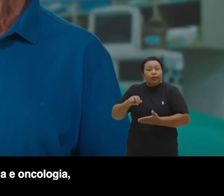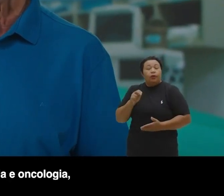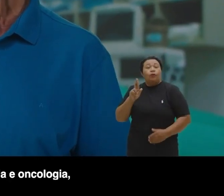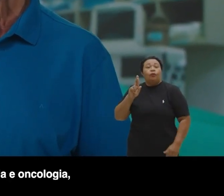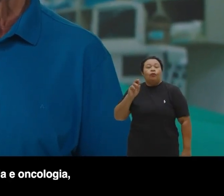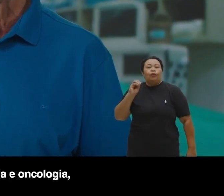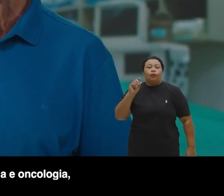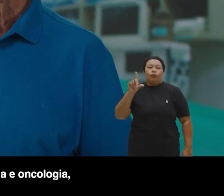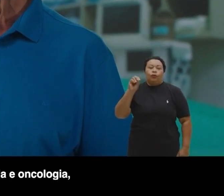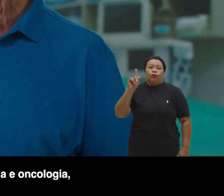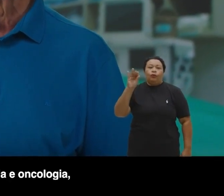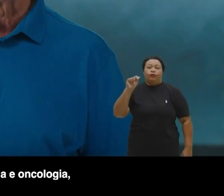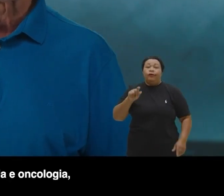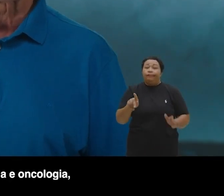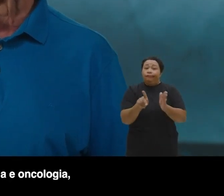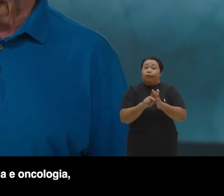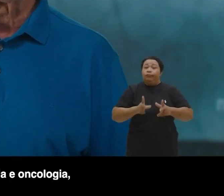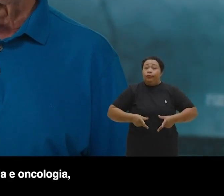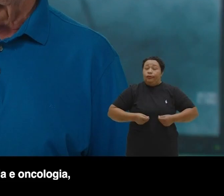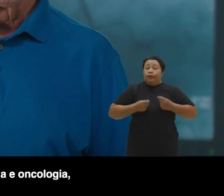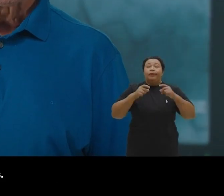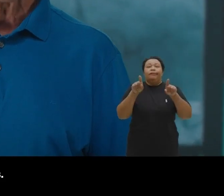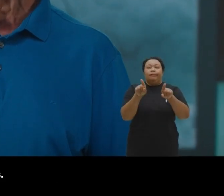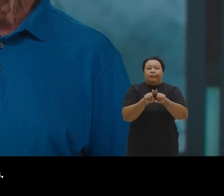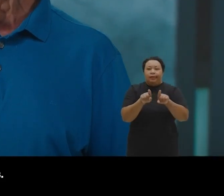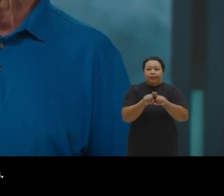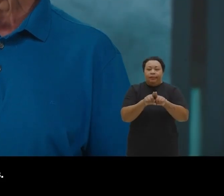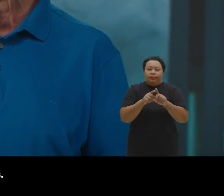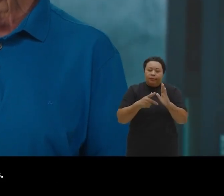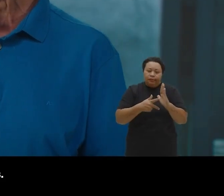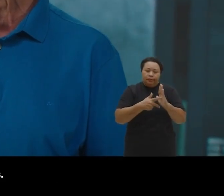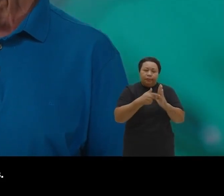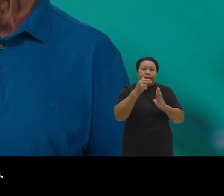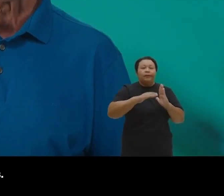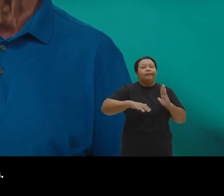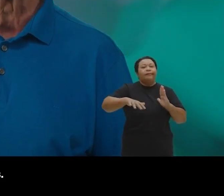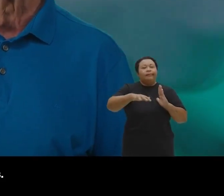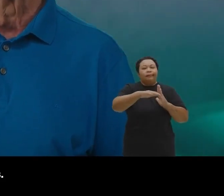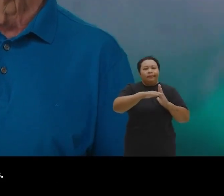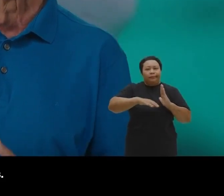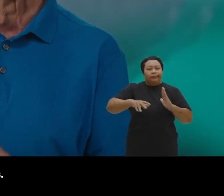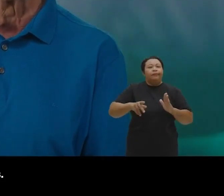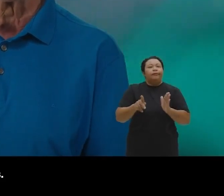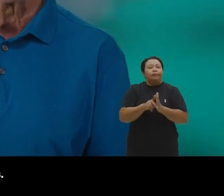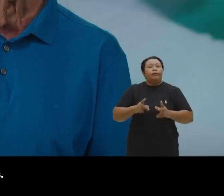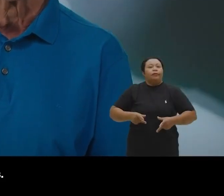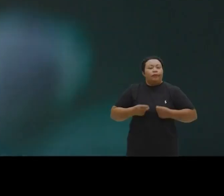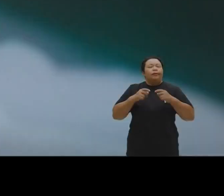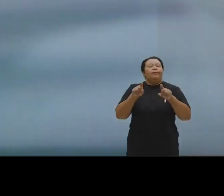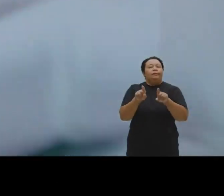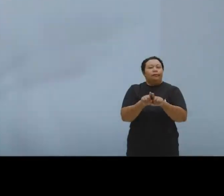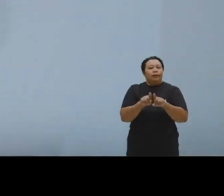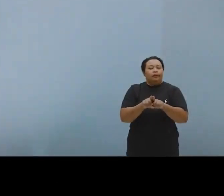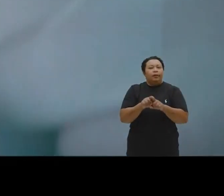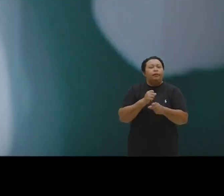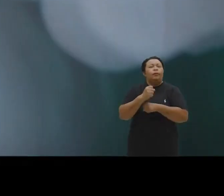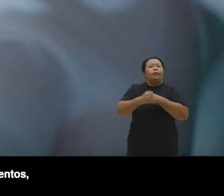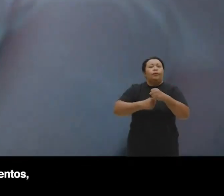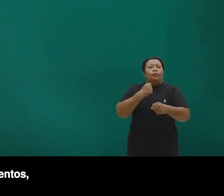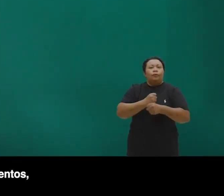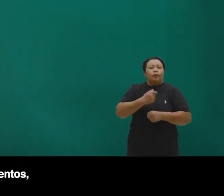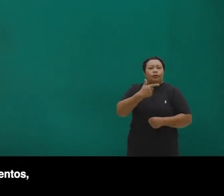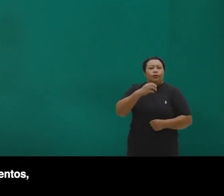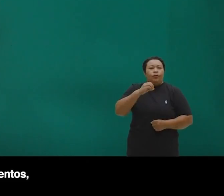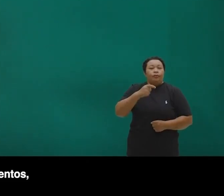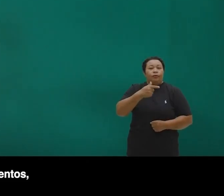de urologia e oncologia, além de cirurgias gerais e oncológicas. Só este ano,